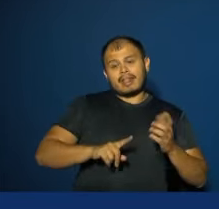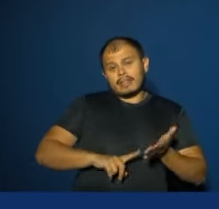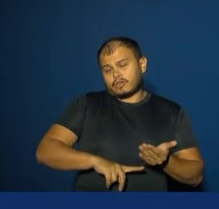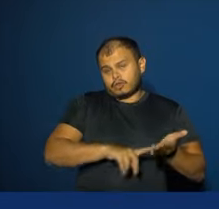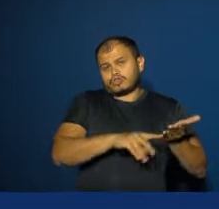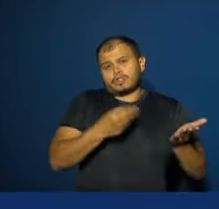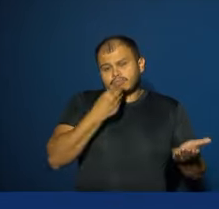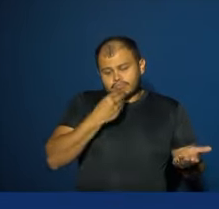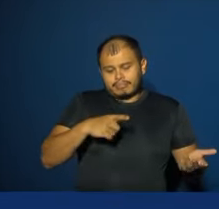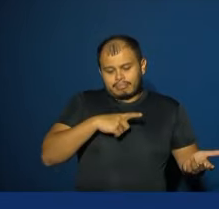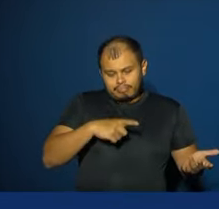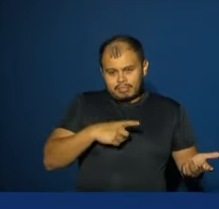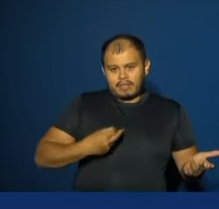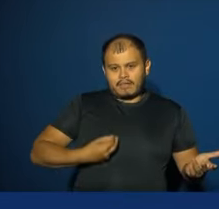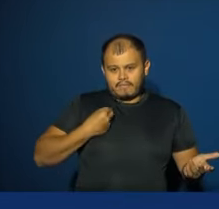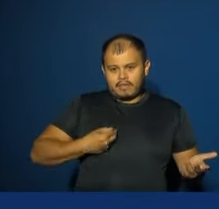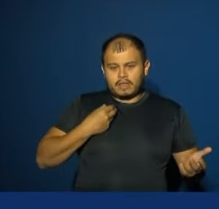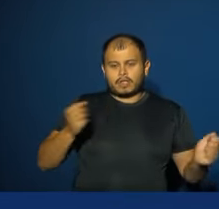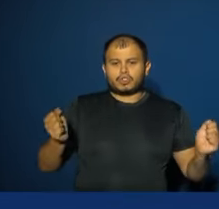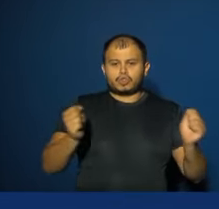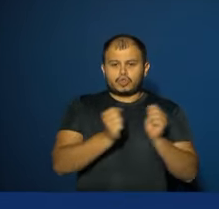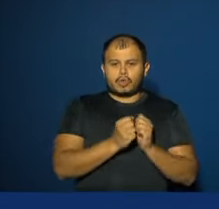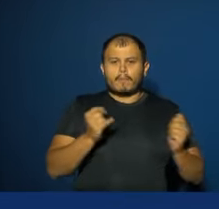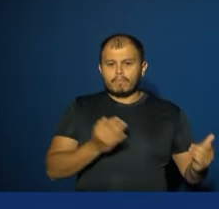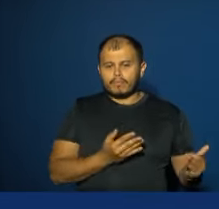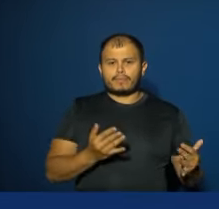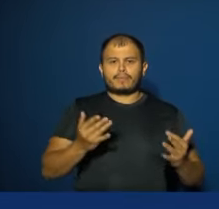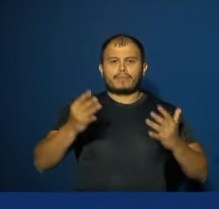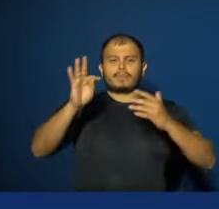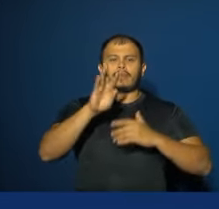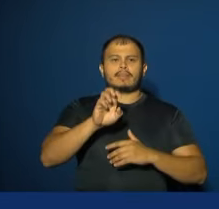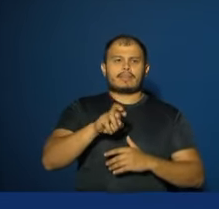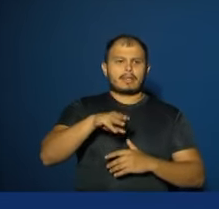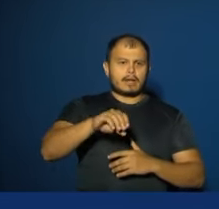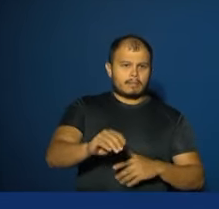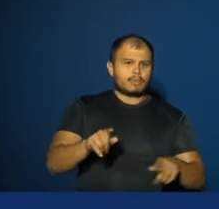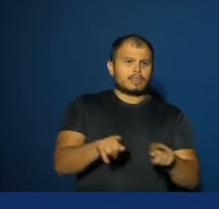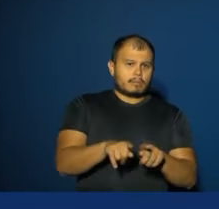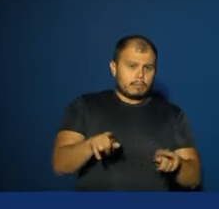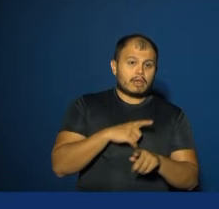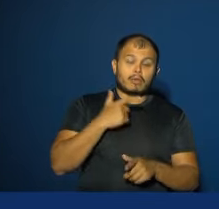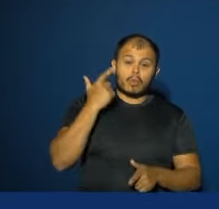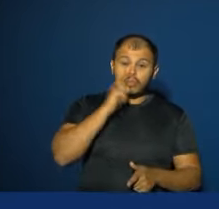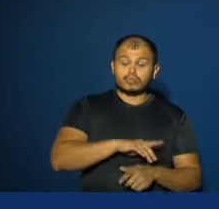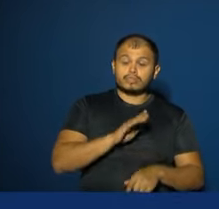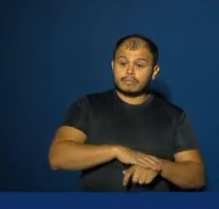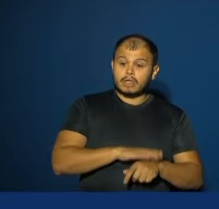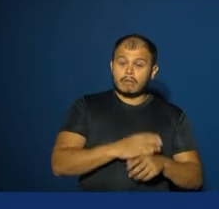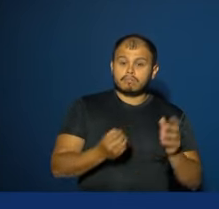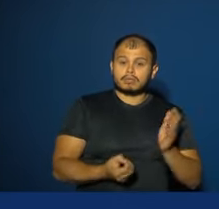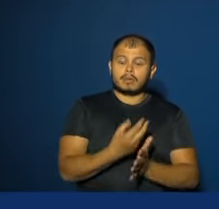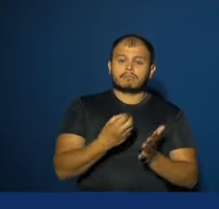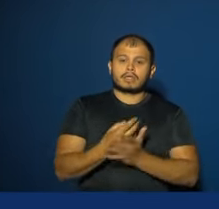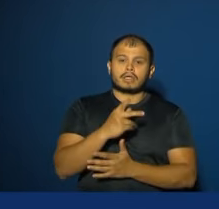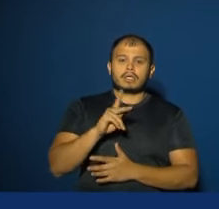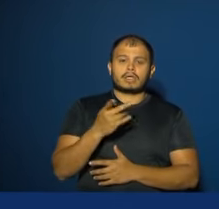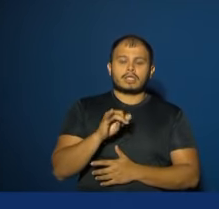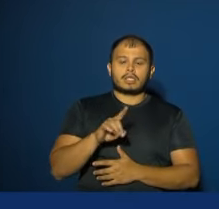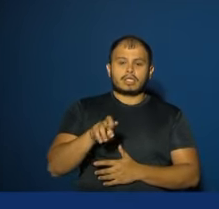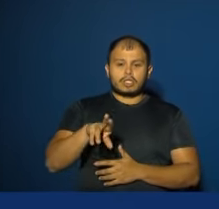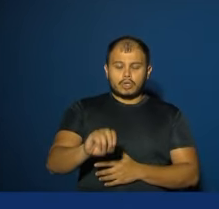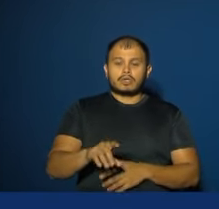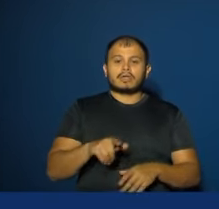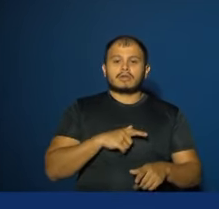disponível, juntamente com as usinas termoelétricas que fundaram a nossa base de geração hidrotérmica